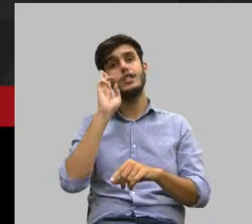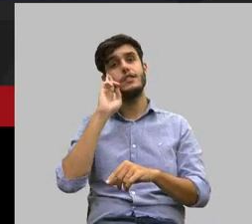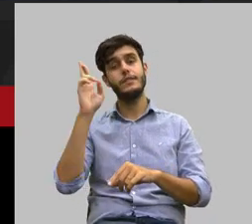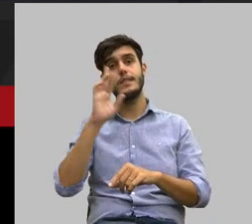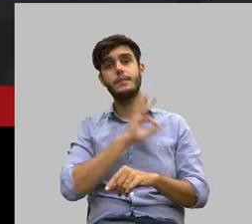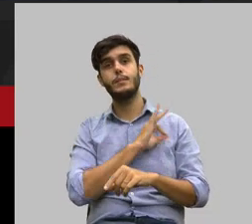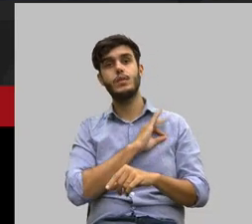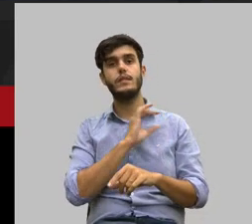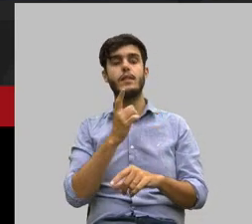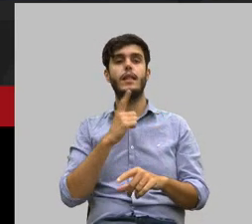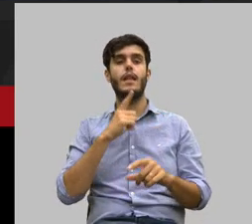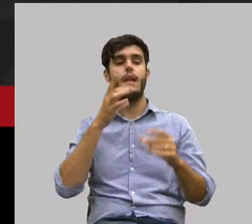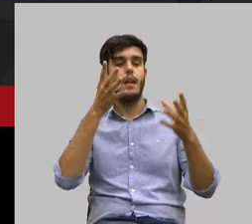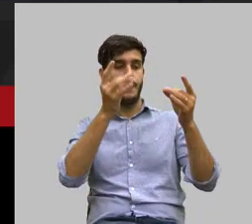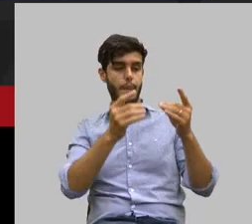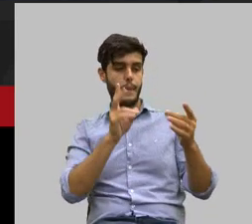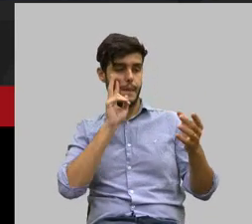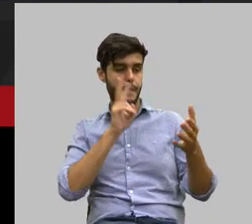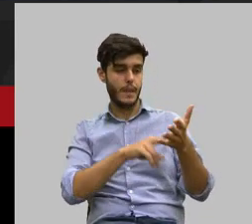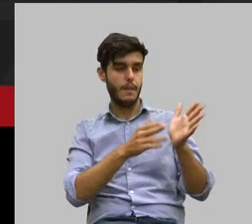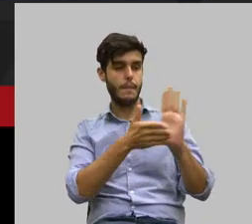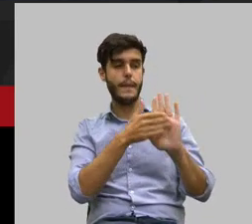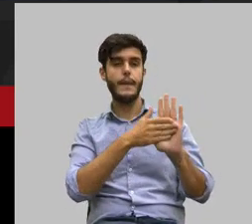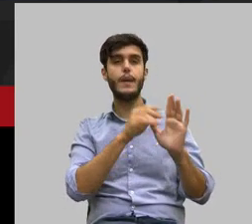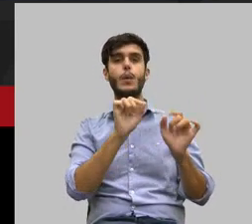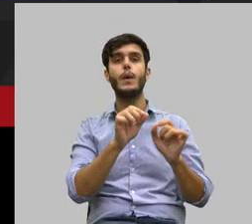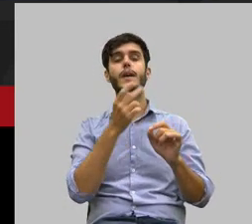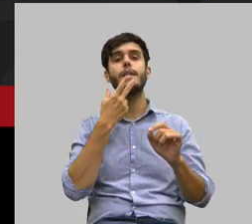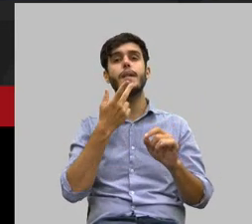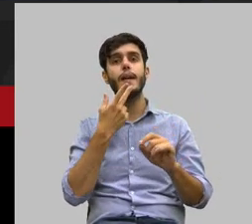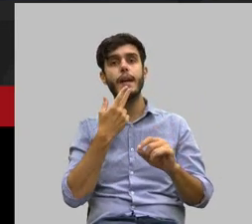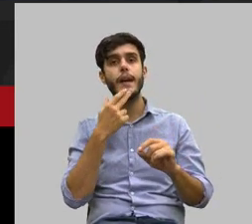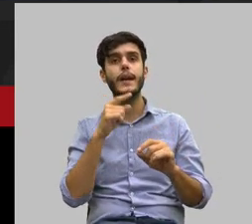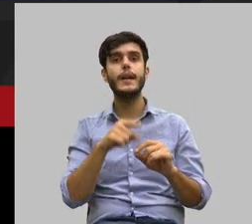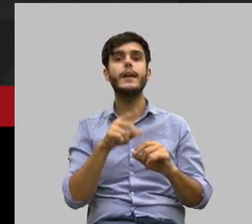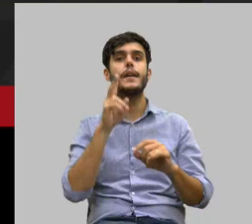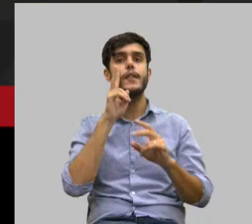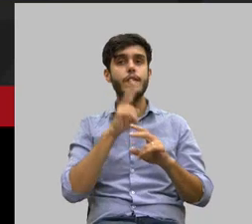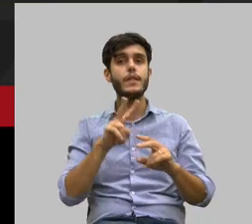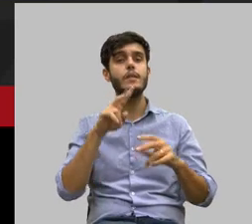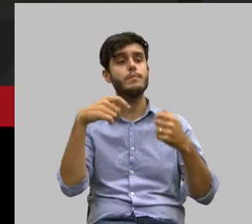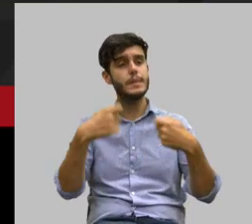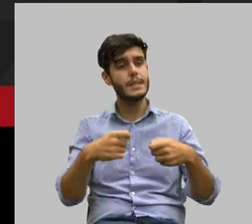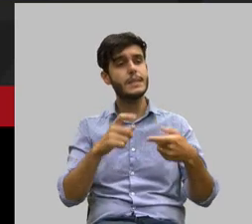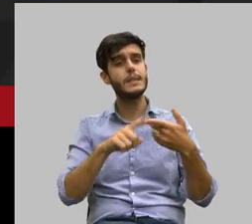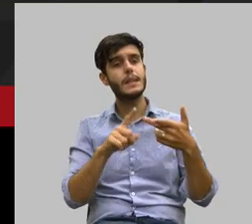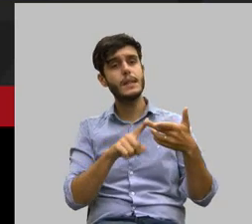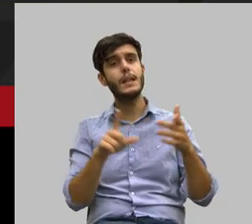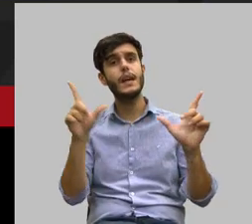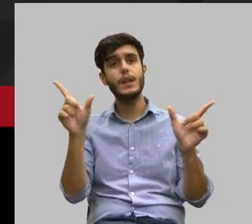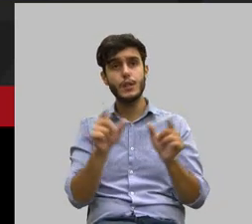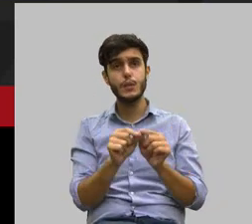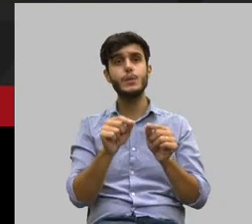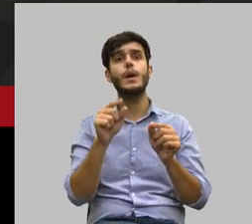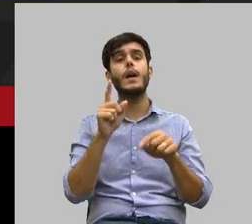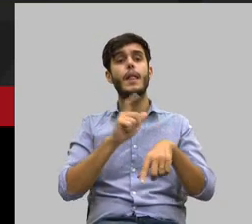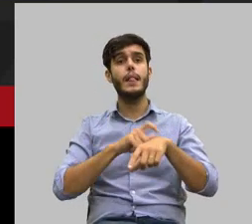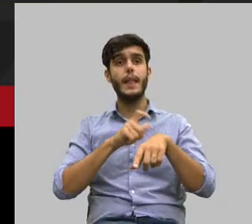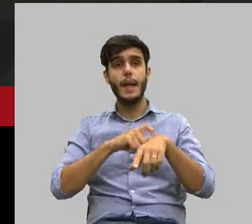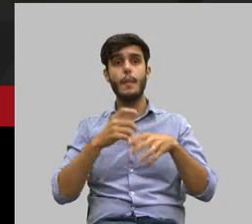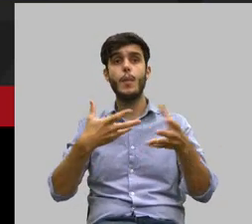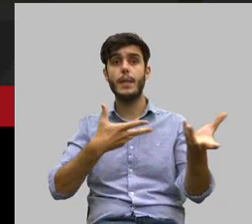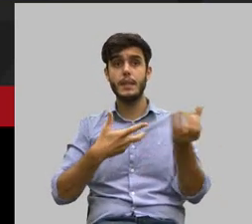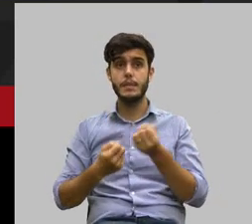diagnóstico eh do funcionamento do plantão digital e Vimos a necessidade de uma redução desse tempo de atendimento ao